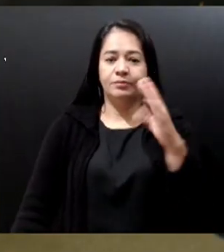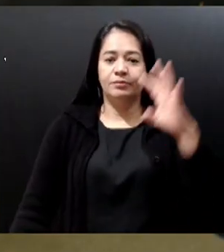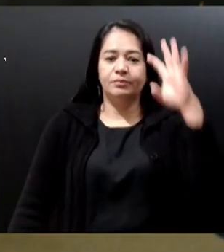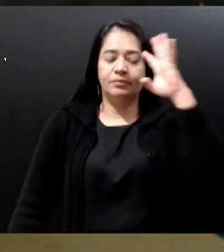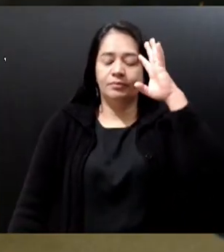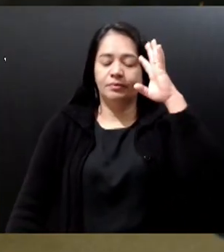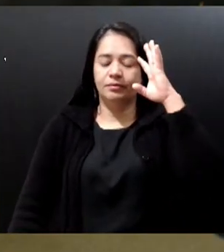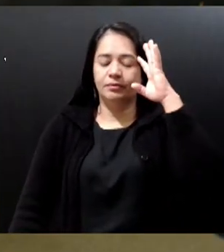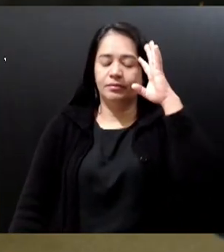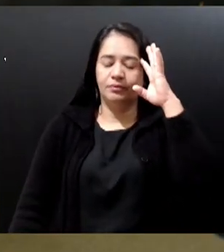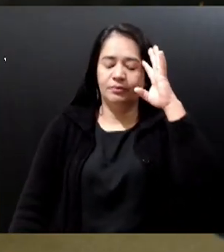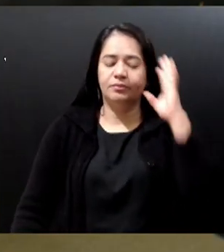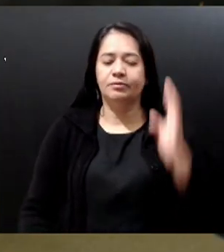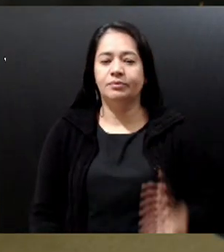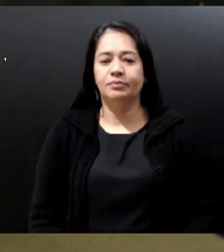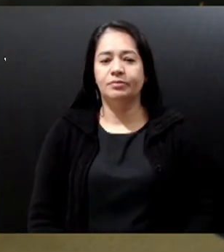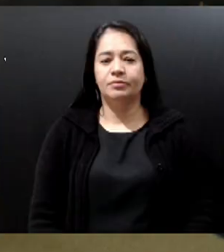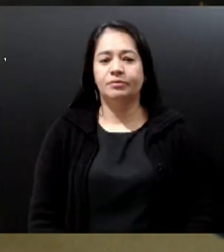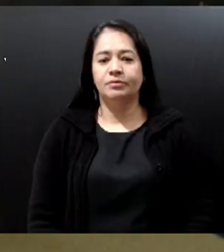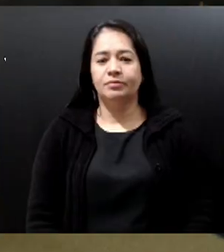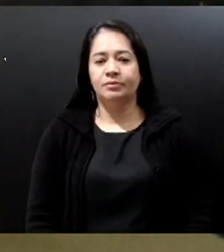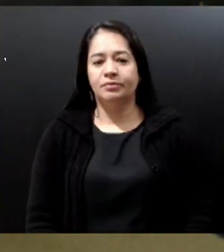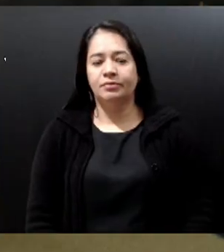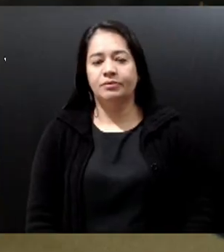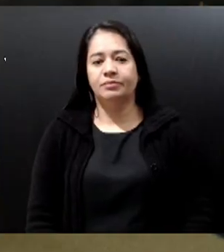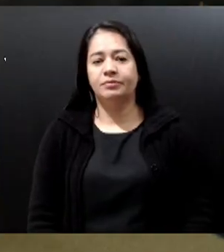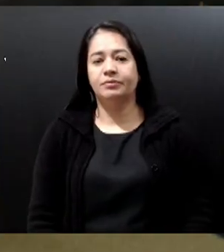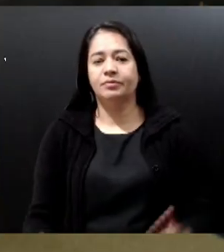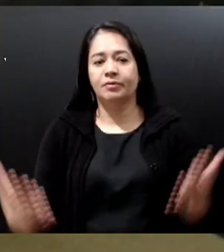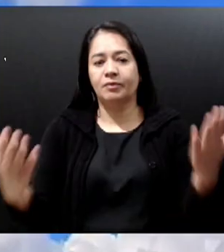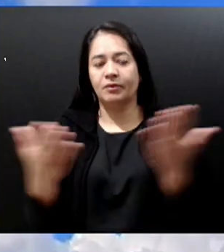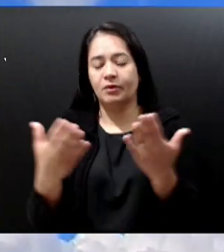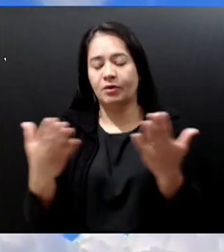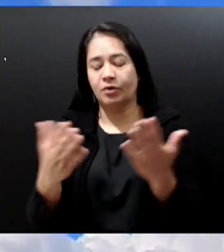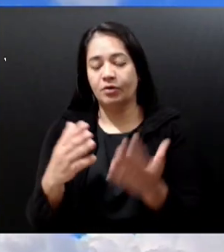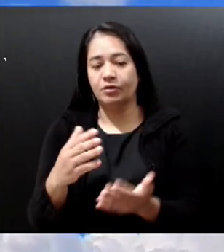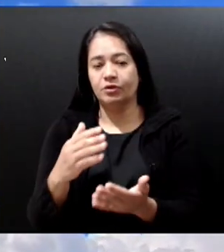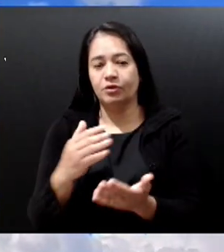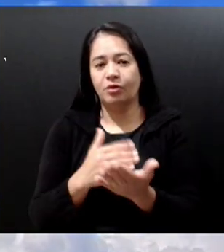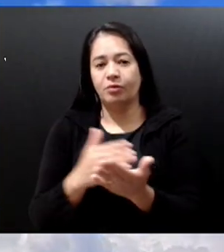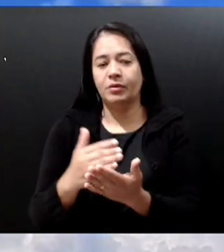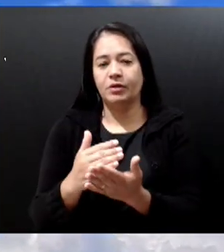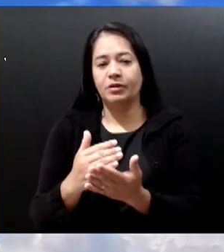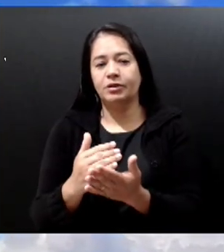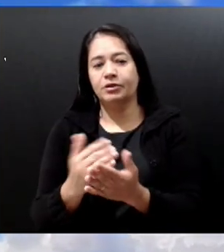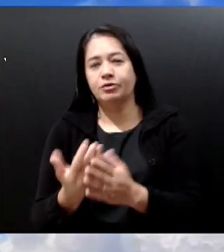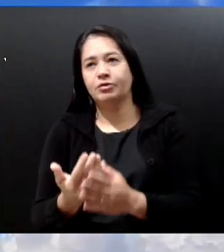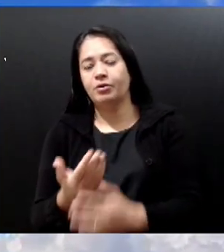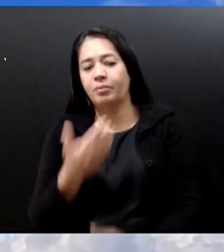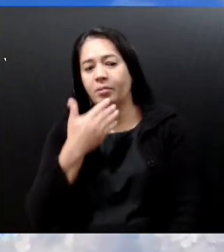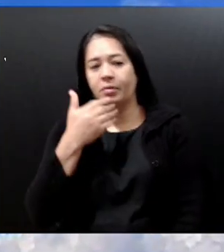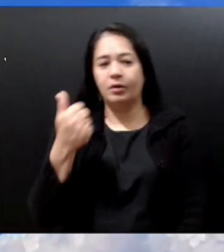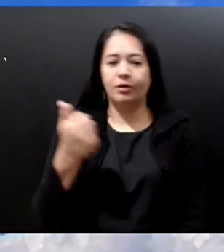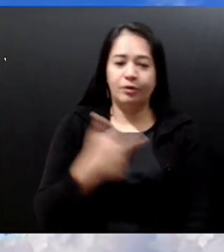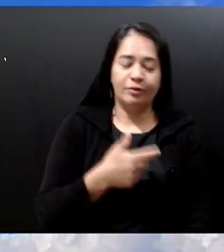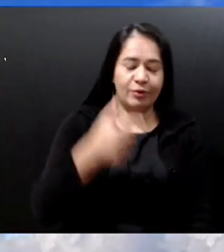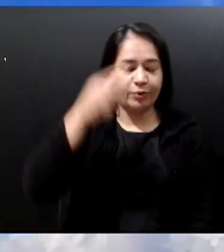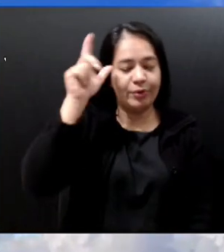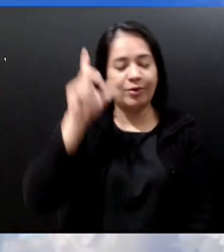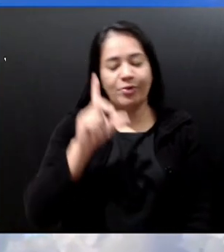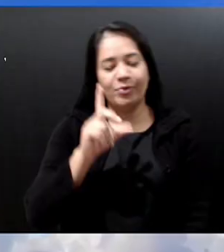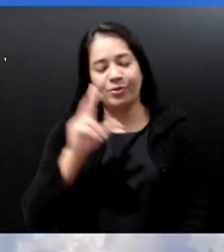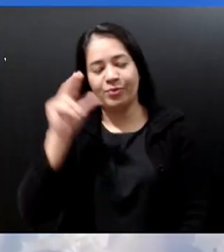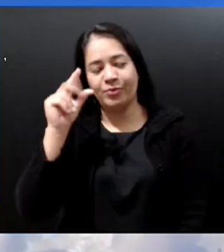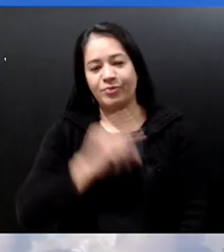a mínima foi de 9 graus, mas hoje amanheceu um pouco menos frio que ontem, né? Que bom, ufa! E a